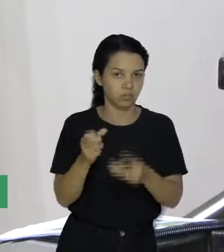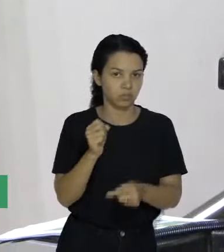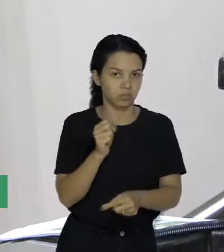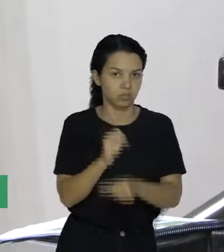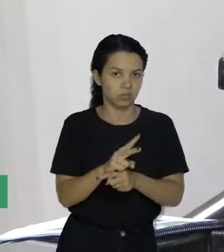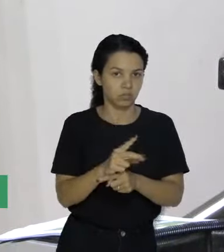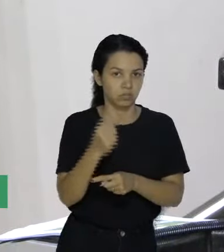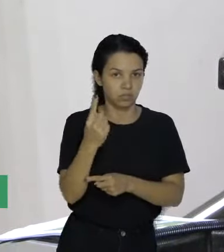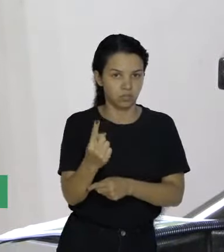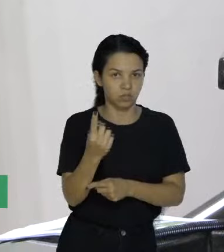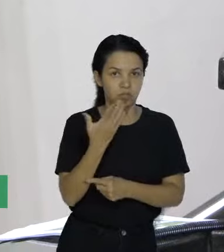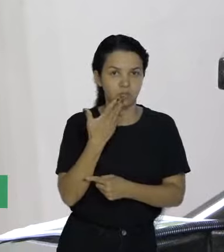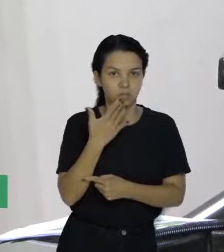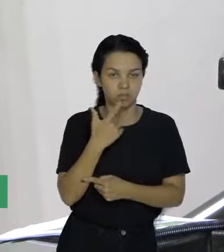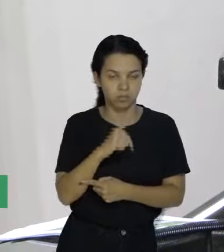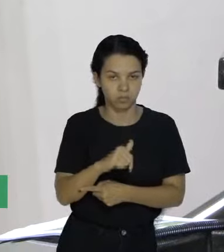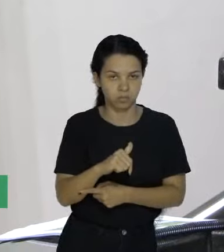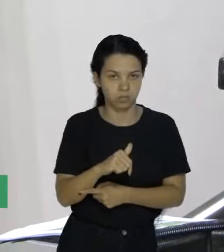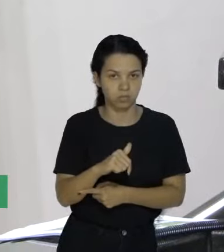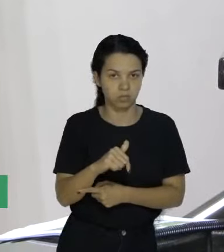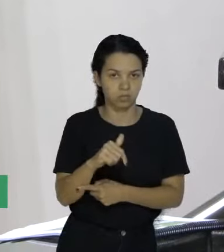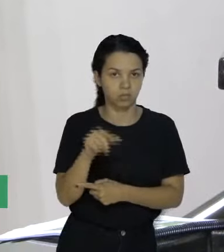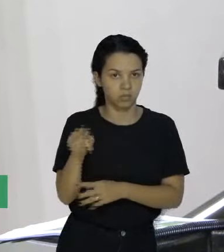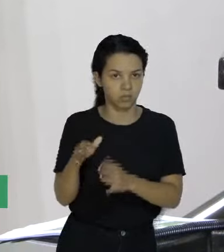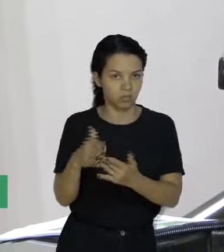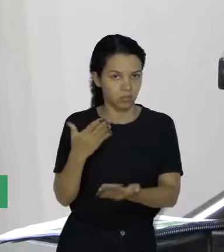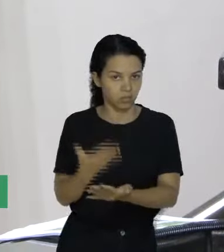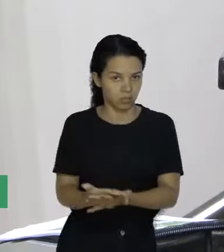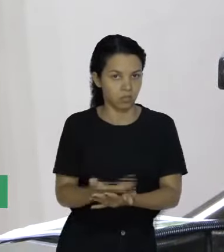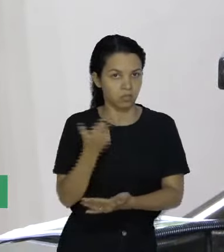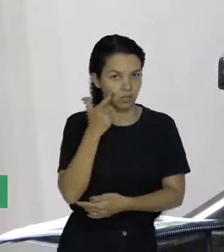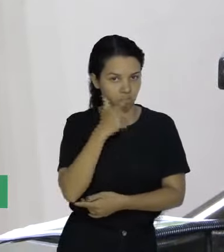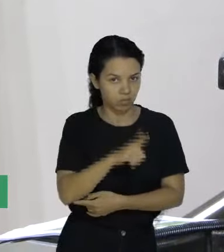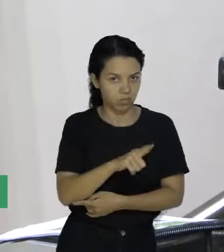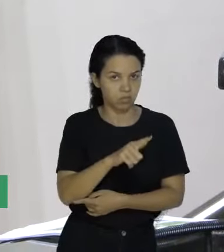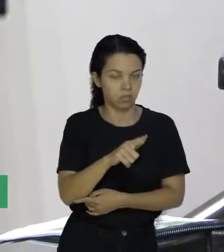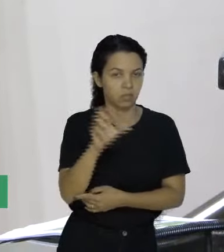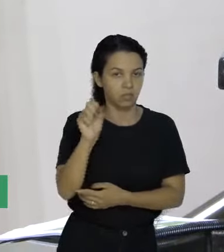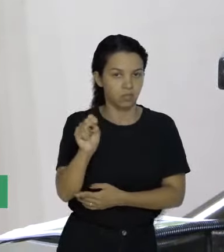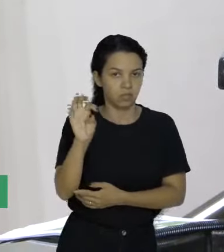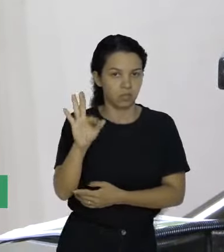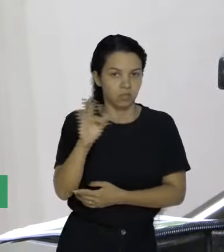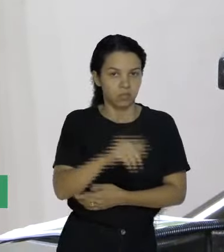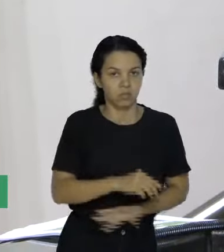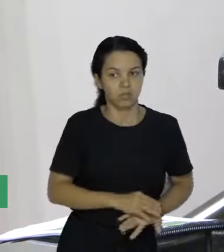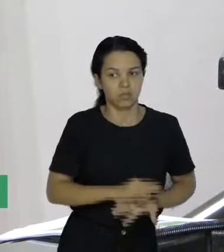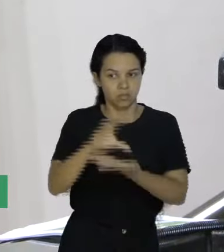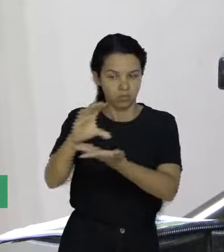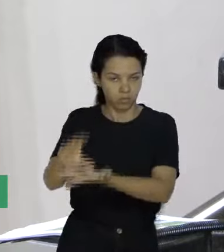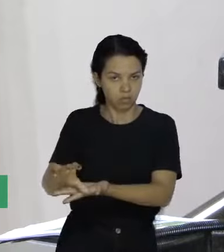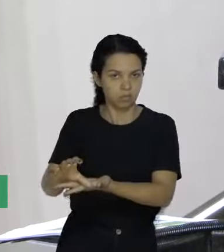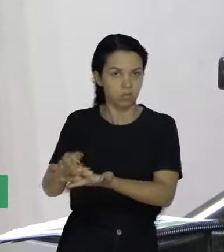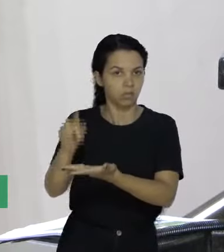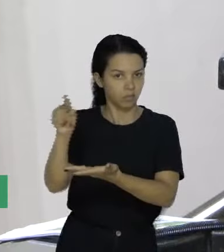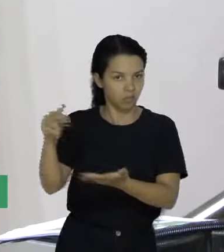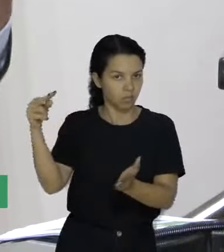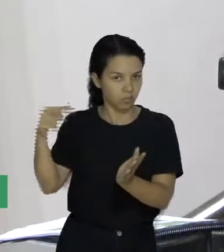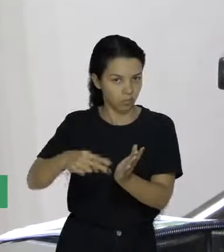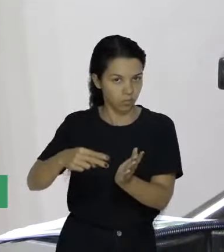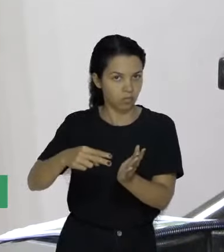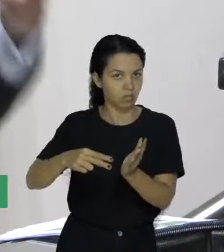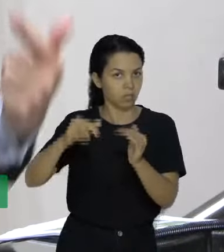na creche esse caso nós conseguimos levar ele até o Supremo Tribunal Federal fazer com que o Supremo reconhecesse